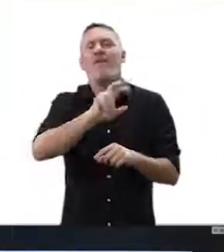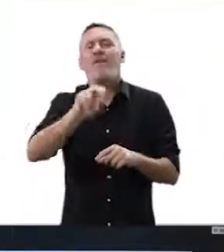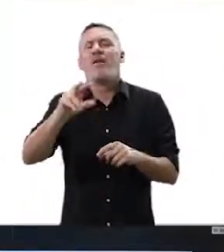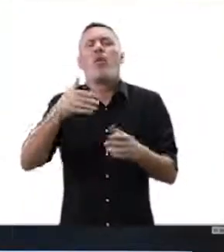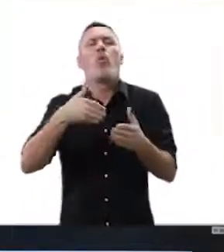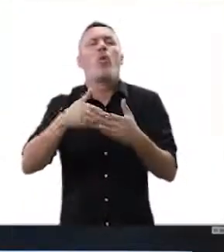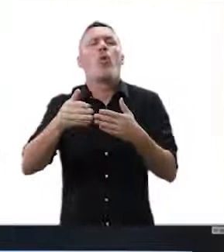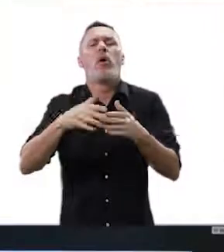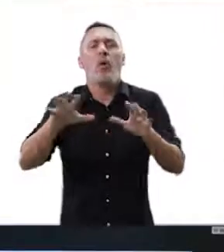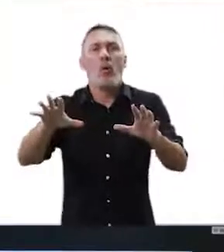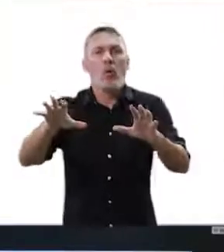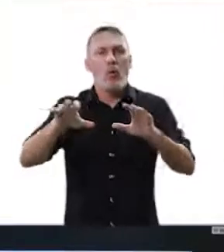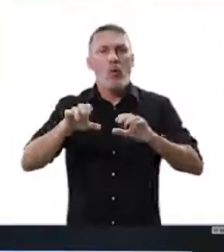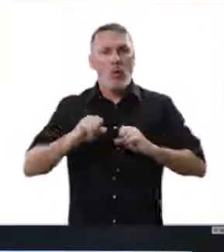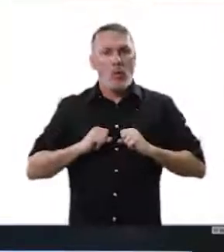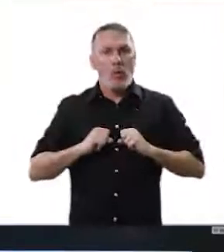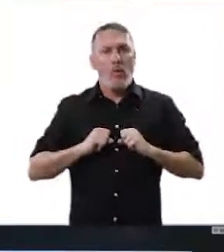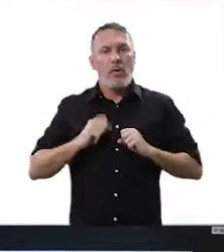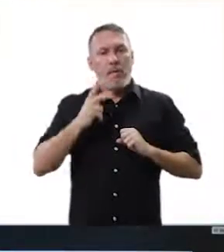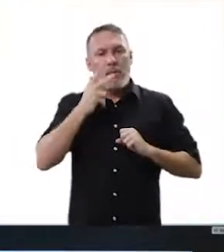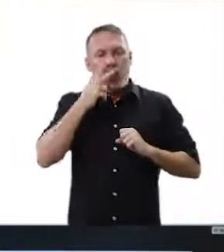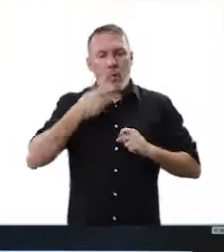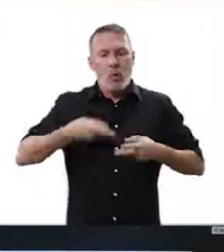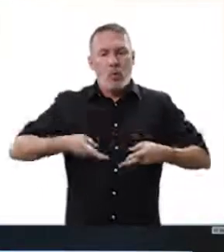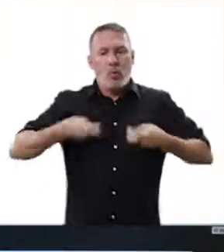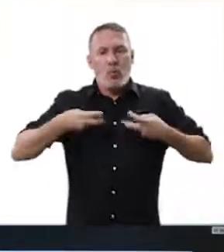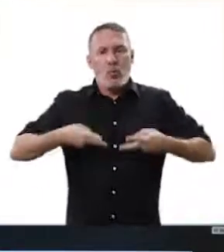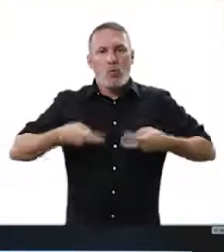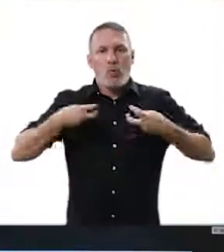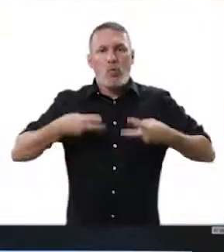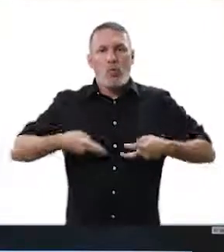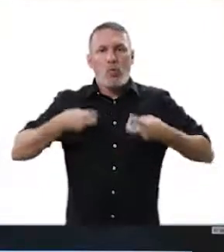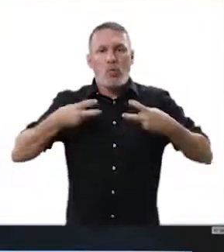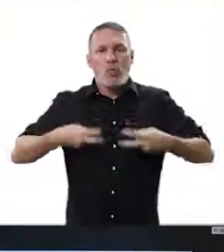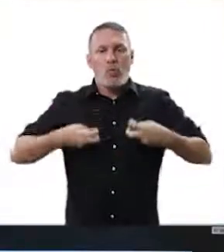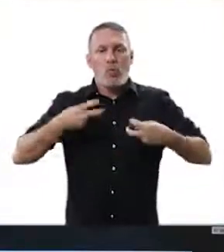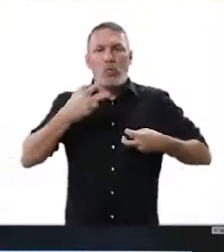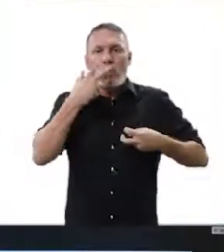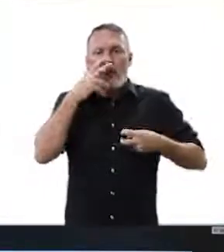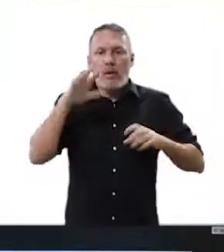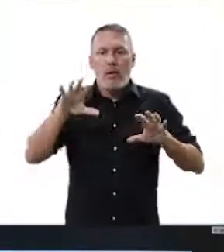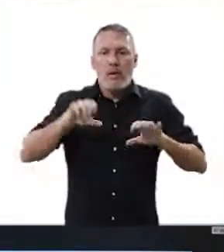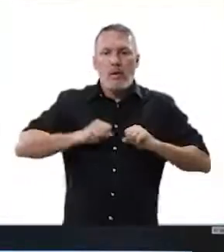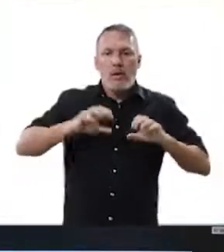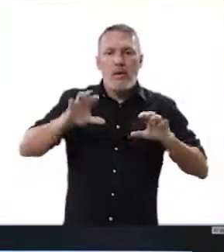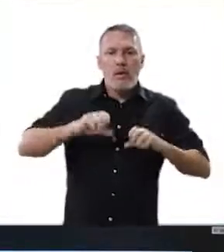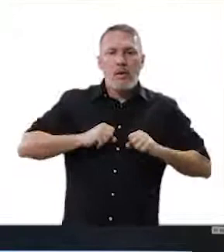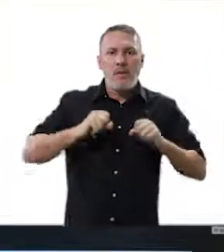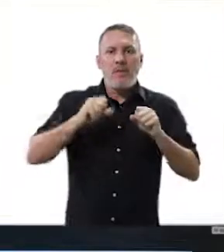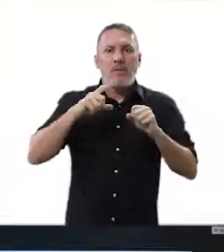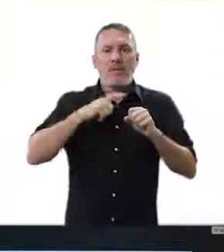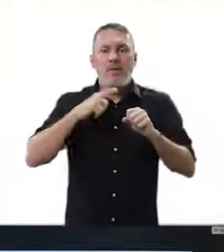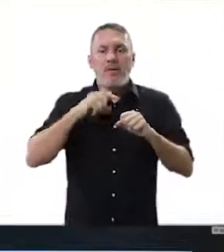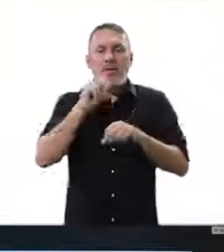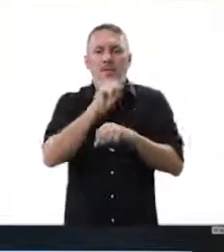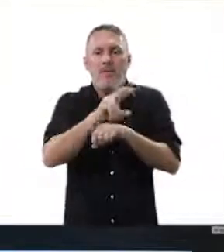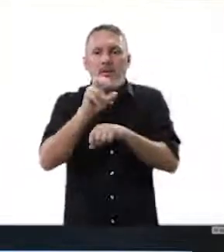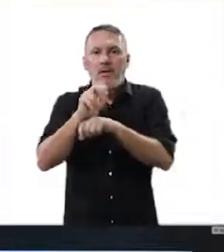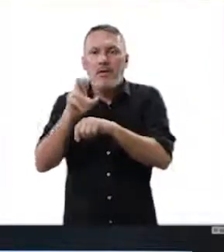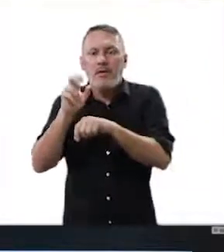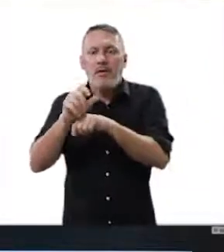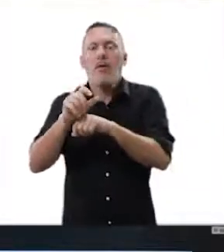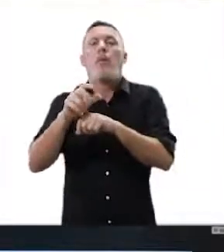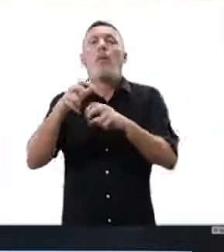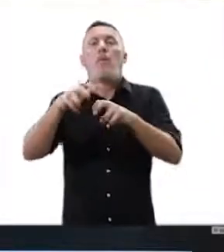desse hospedeiro para conseguir fabricar suas proteínas e conseguirem se replicar. Então,